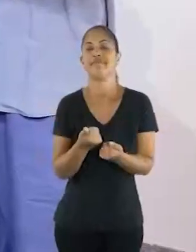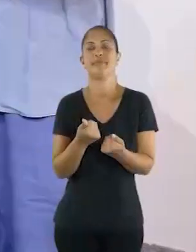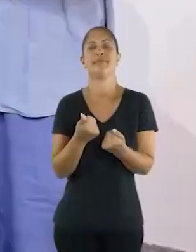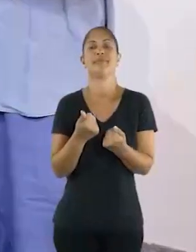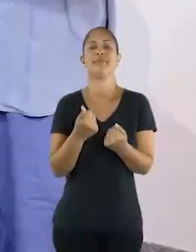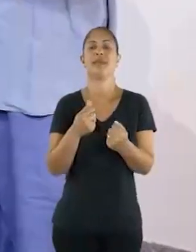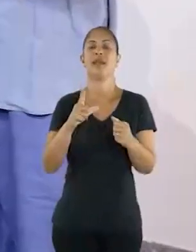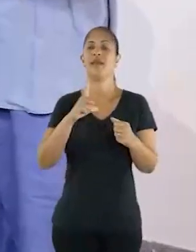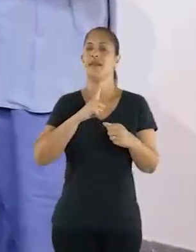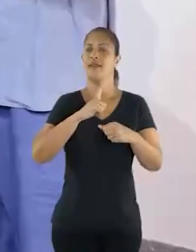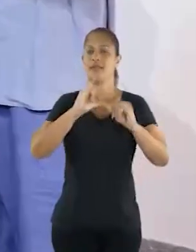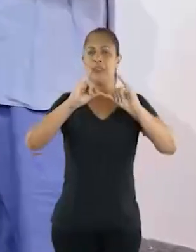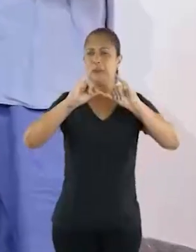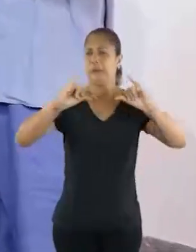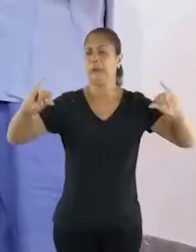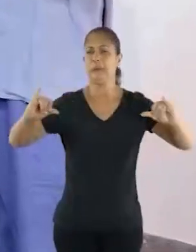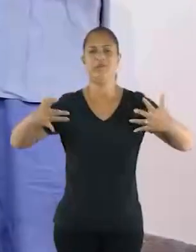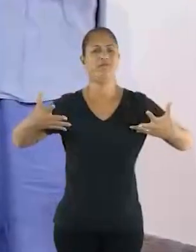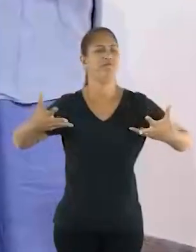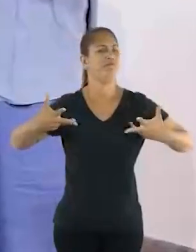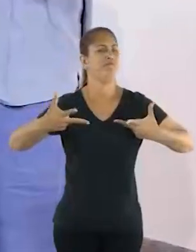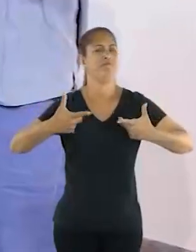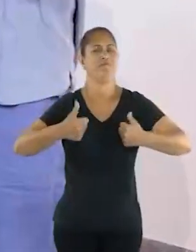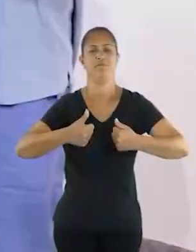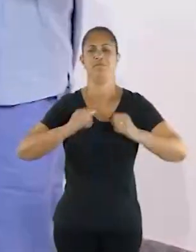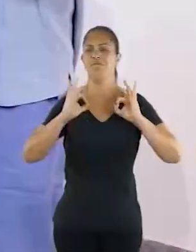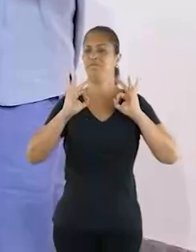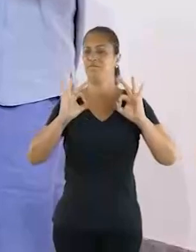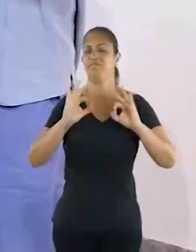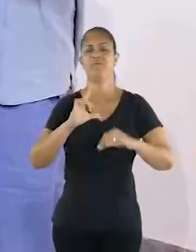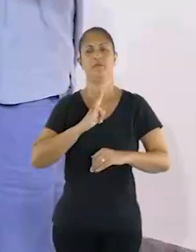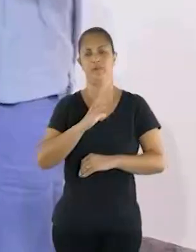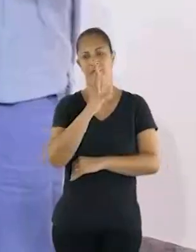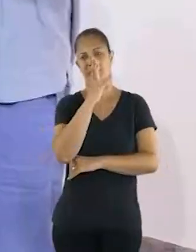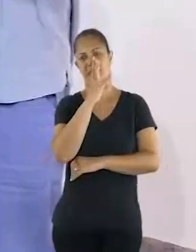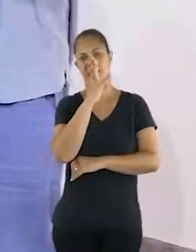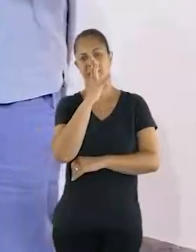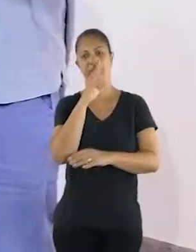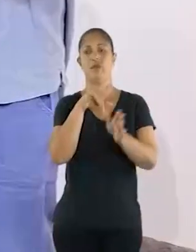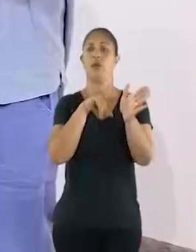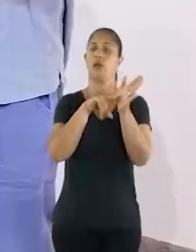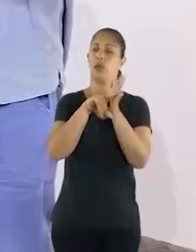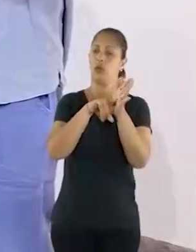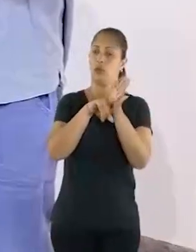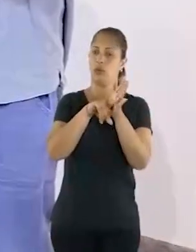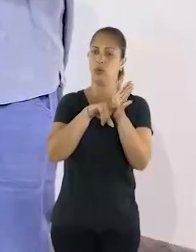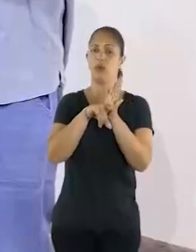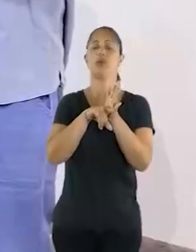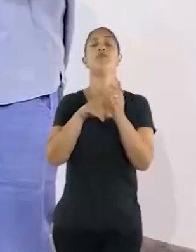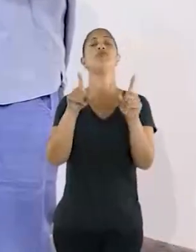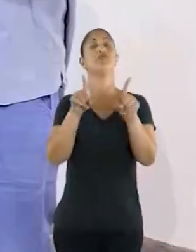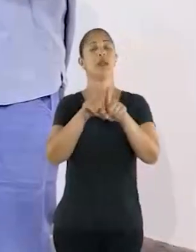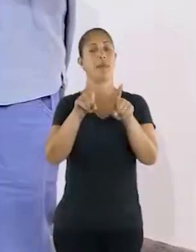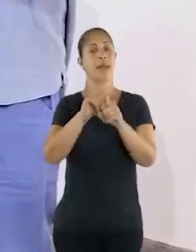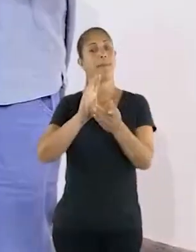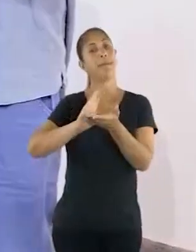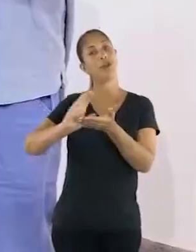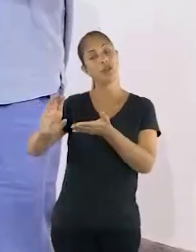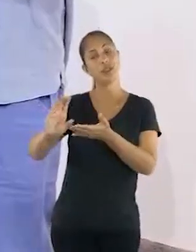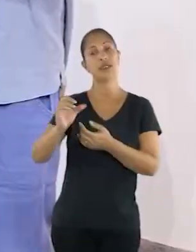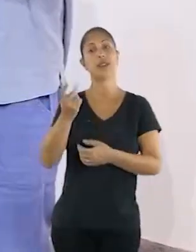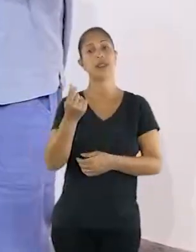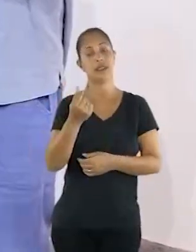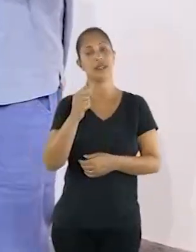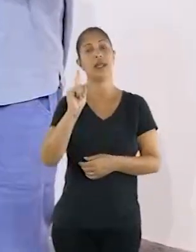com obras maravilhosas, uma curadoria fantástica de Denise, a consultoria de Dantas, o patrocínio da Petrobras.